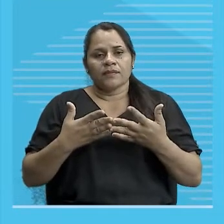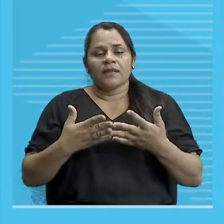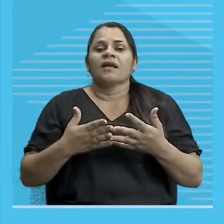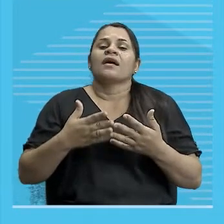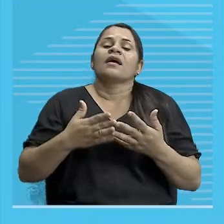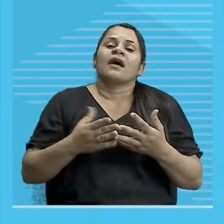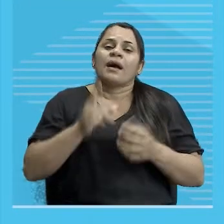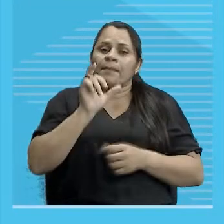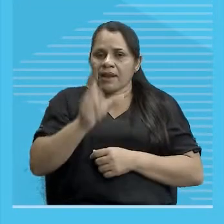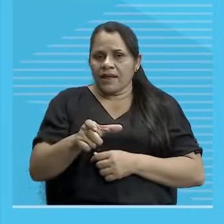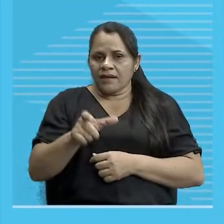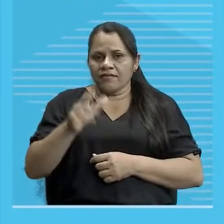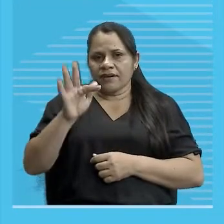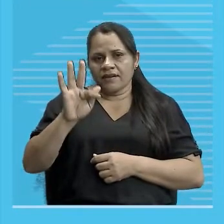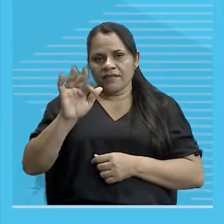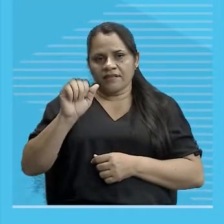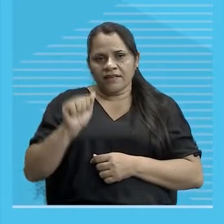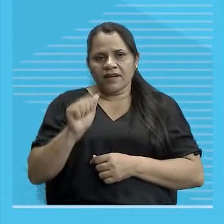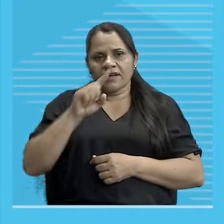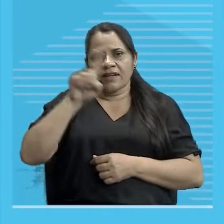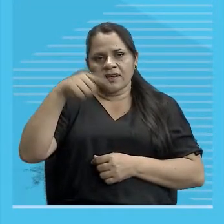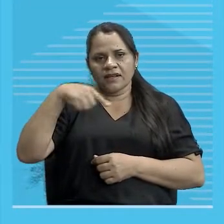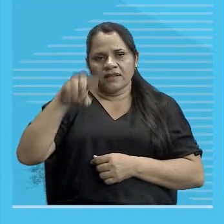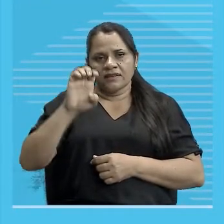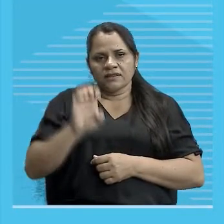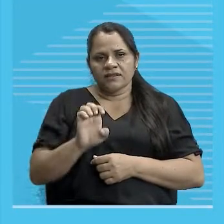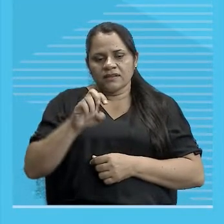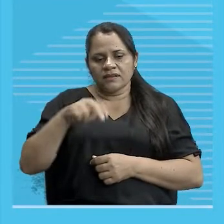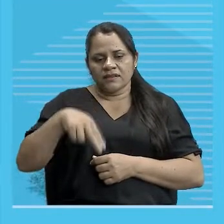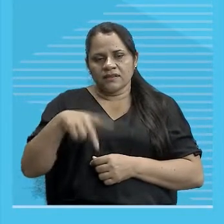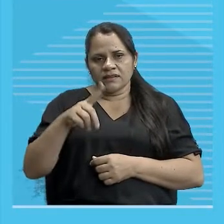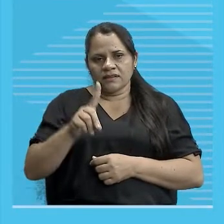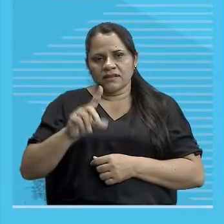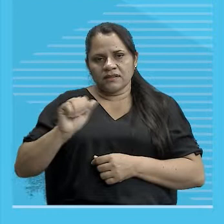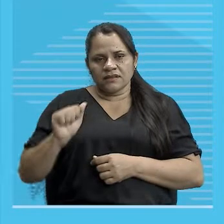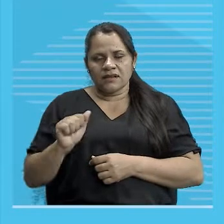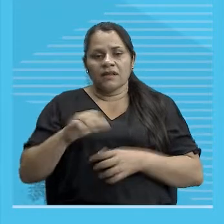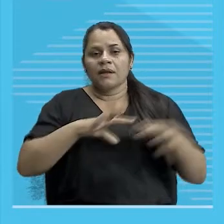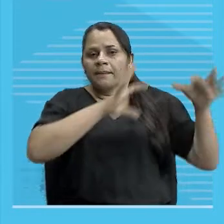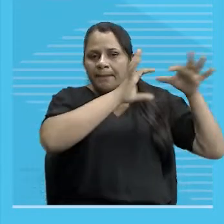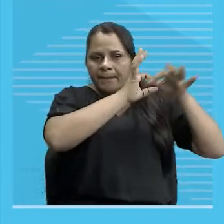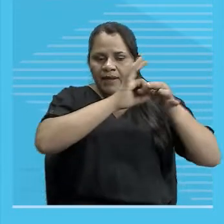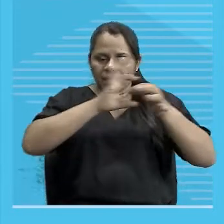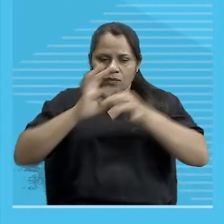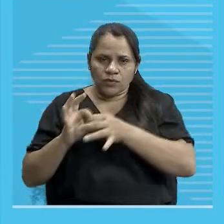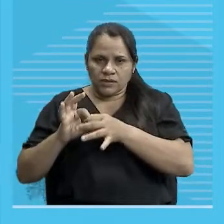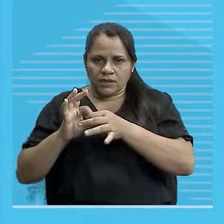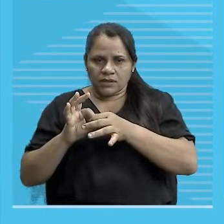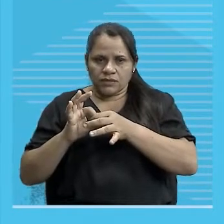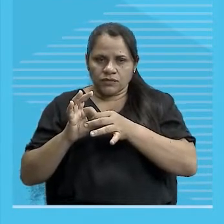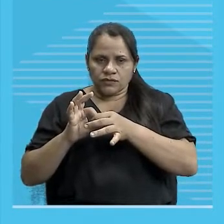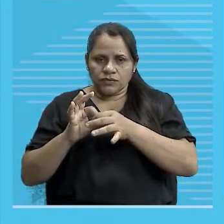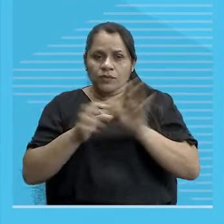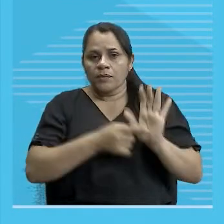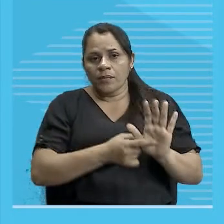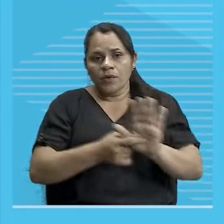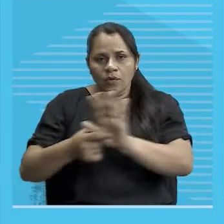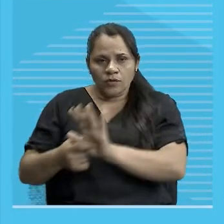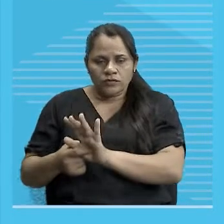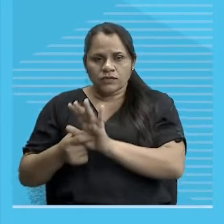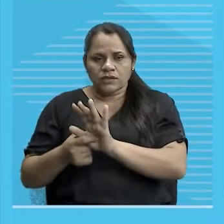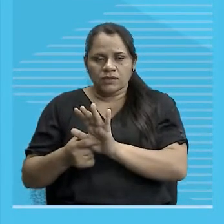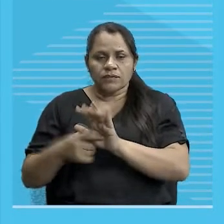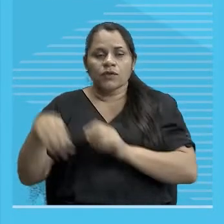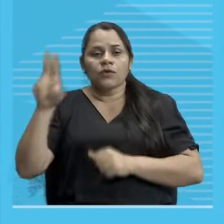mas é aquela historinha que eu falei para você. Perceba se o contexto, ele traz algum tipo de especificação. Por quê? Se não